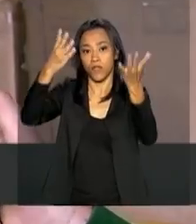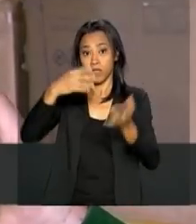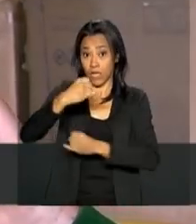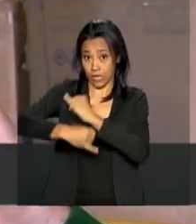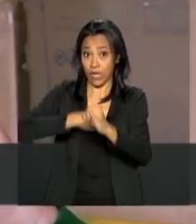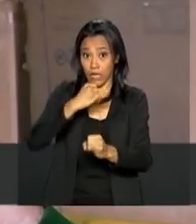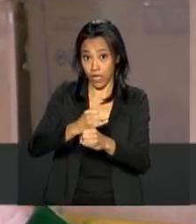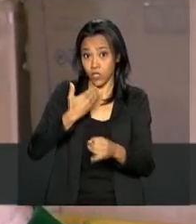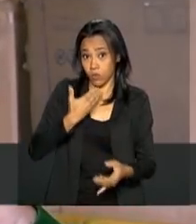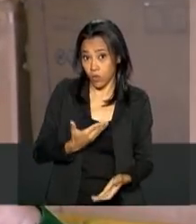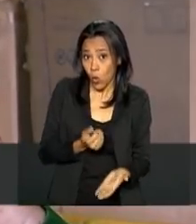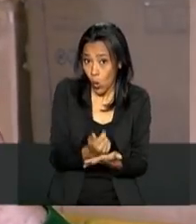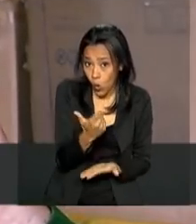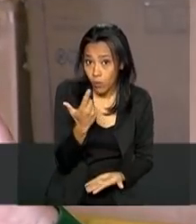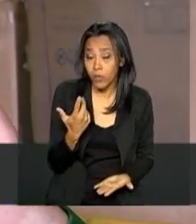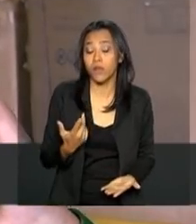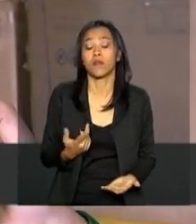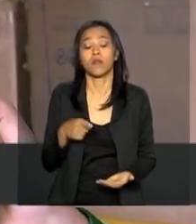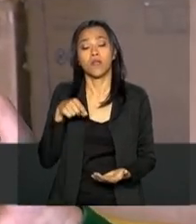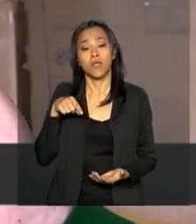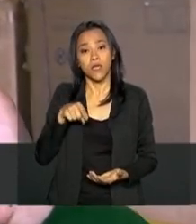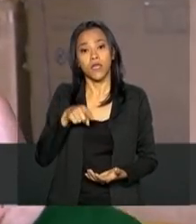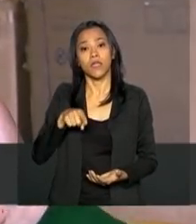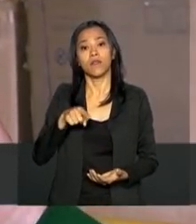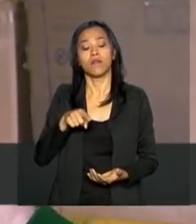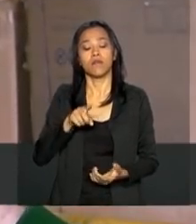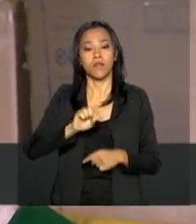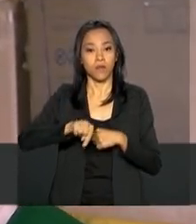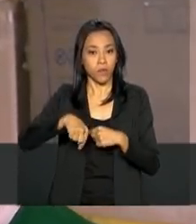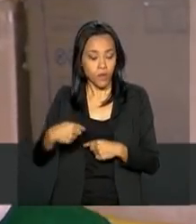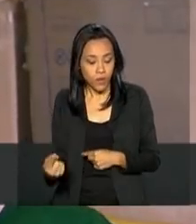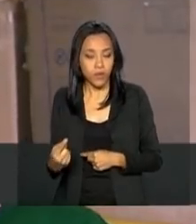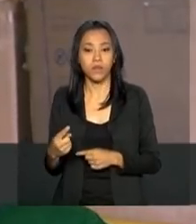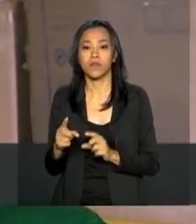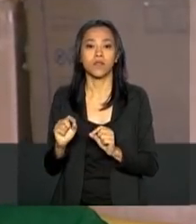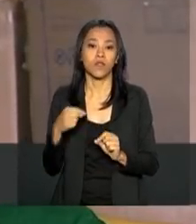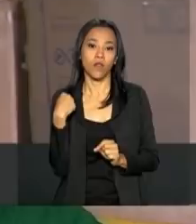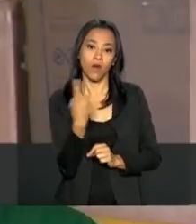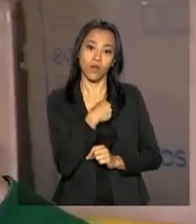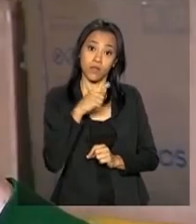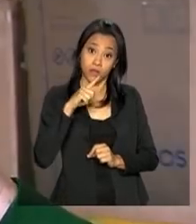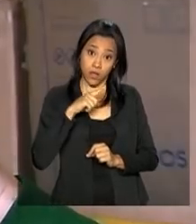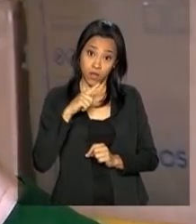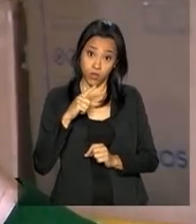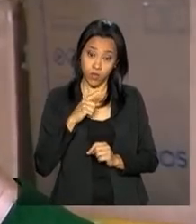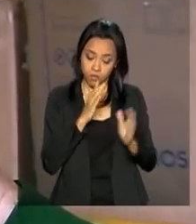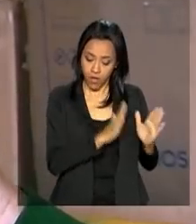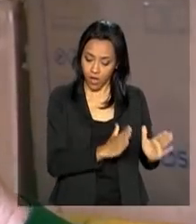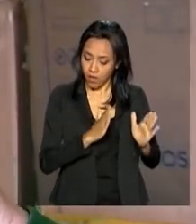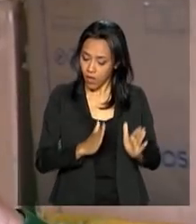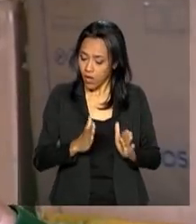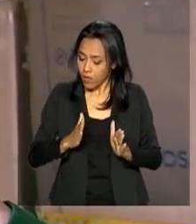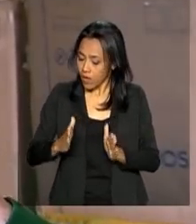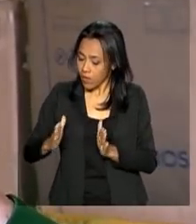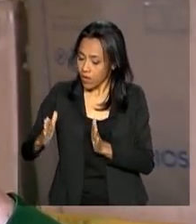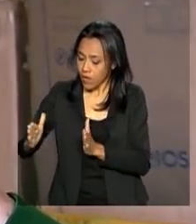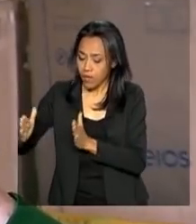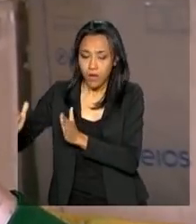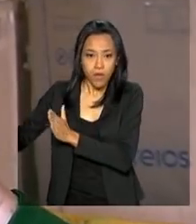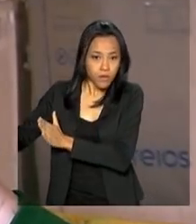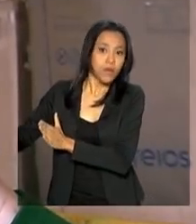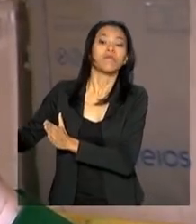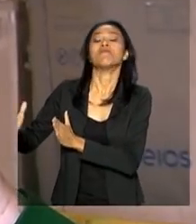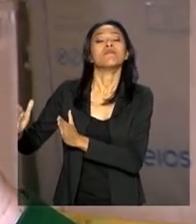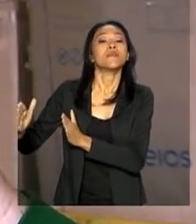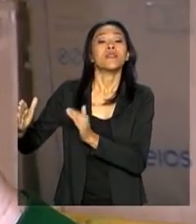o fornecedor daquele objeto, posta na agência e posteriormente nós temos a etapa do tratamento, a etapa do transporte